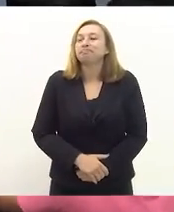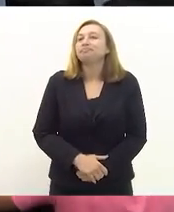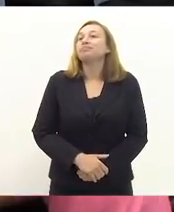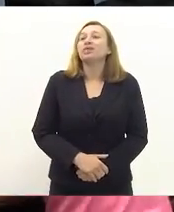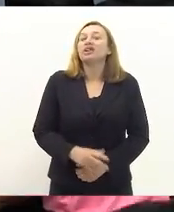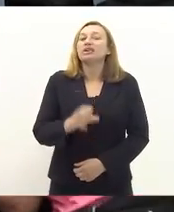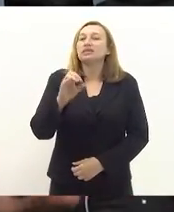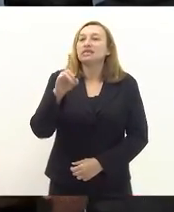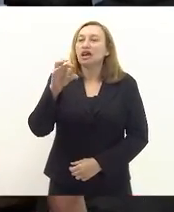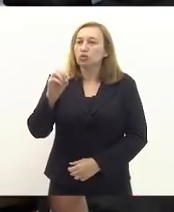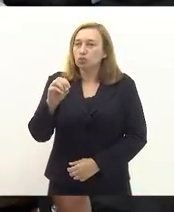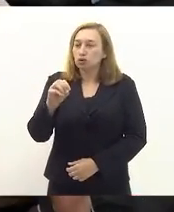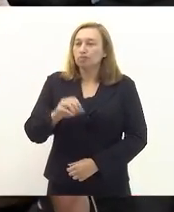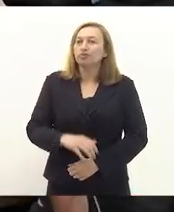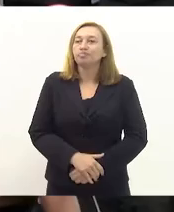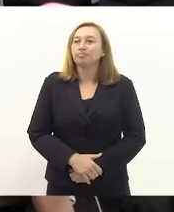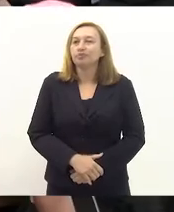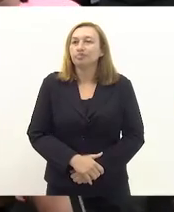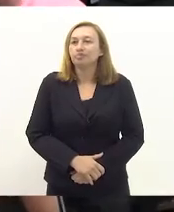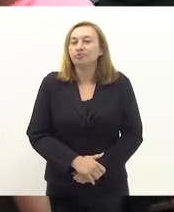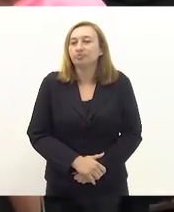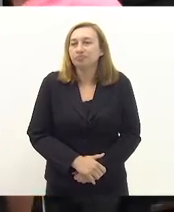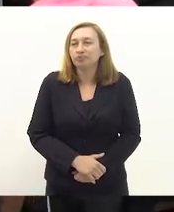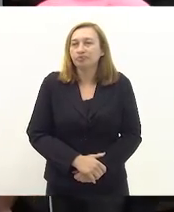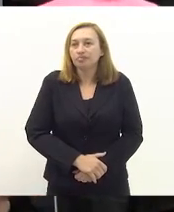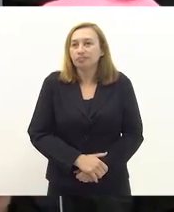Celso do Alfa 1